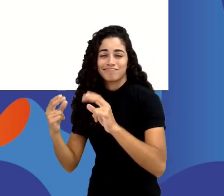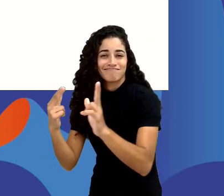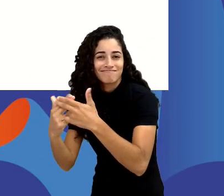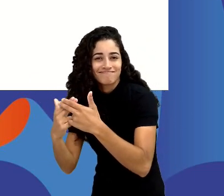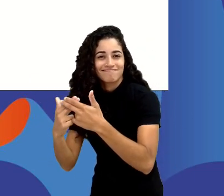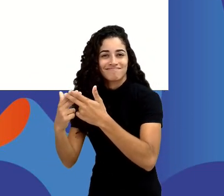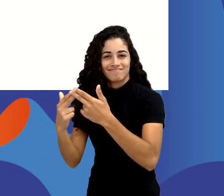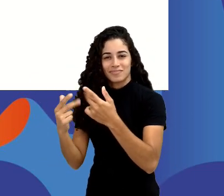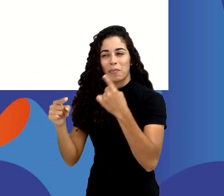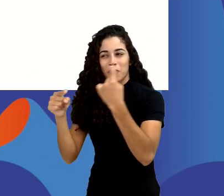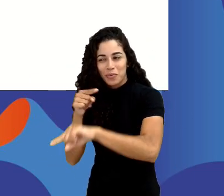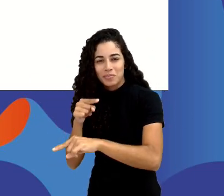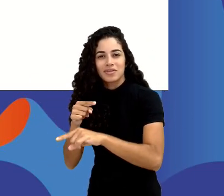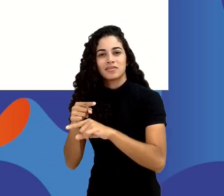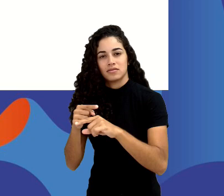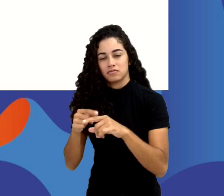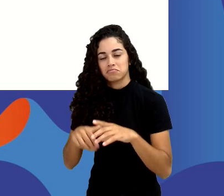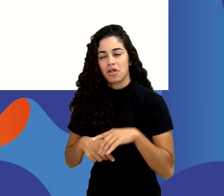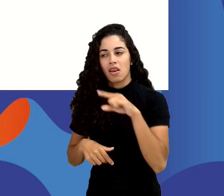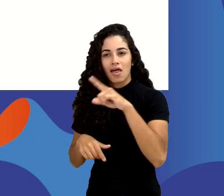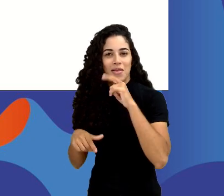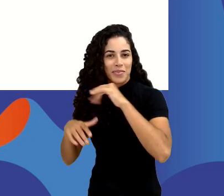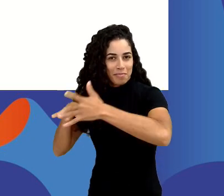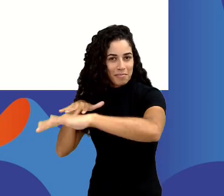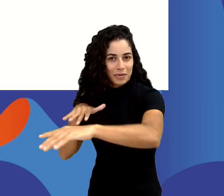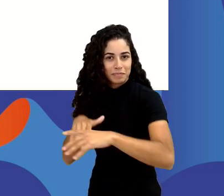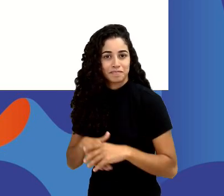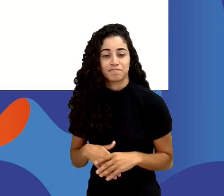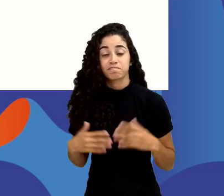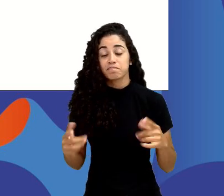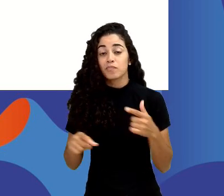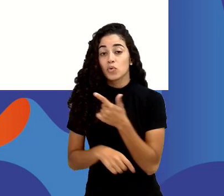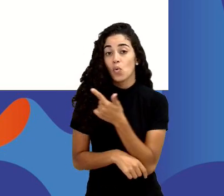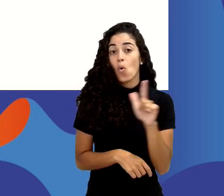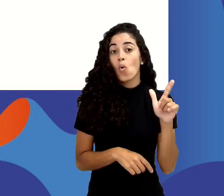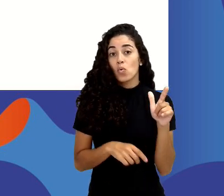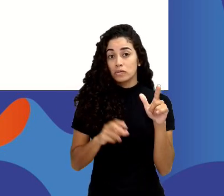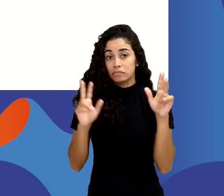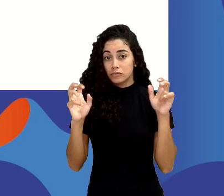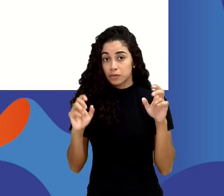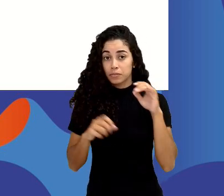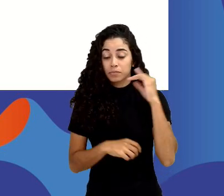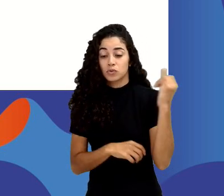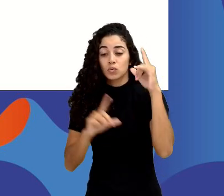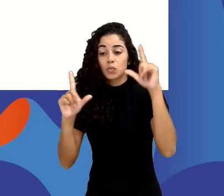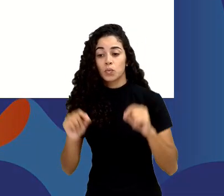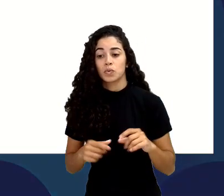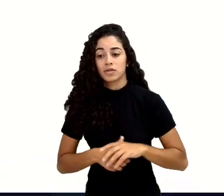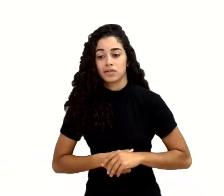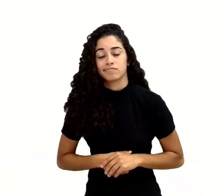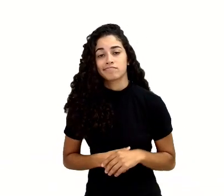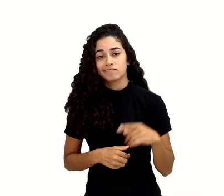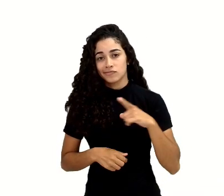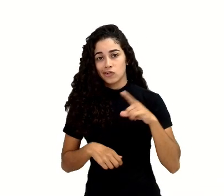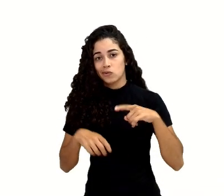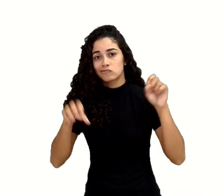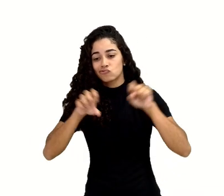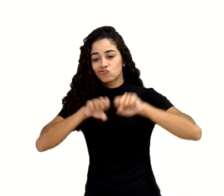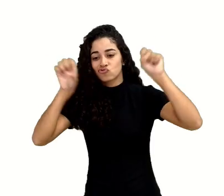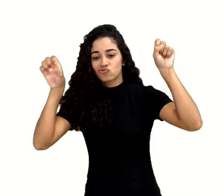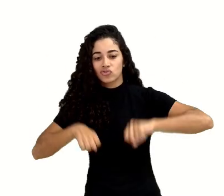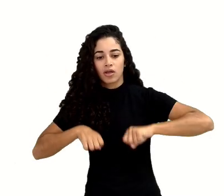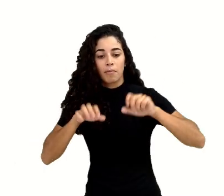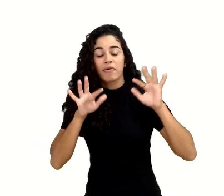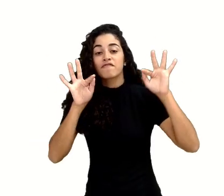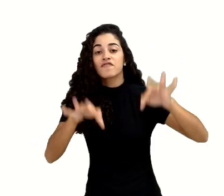mar Mediterrâneo. Outra questão que nós temos que levar em consideração é que, com a crise do sistema feudal, a gente